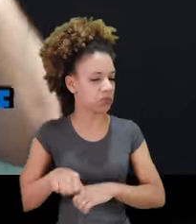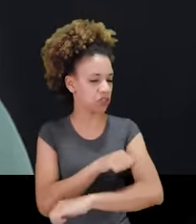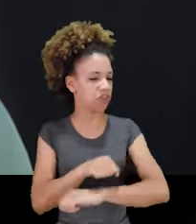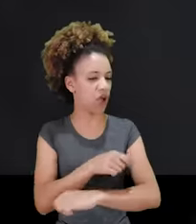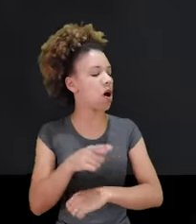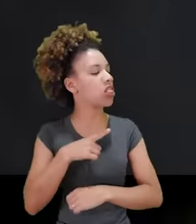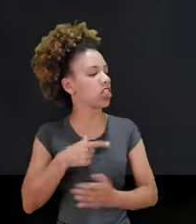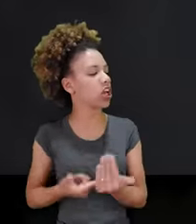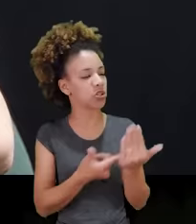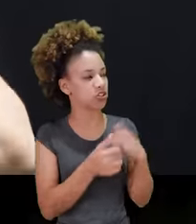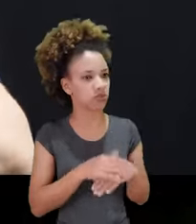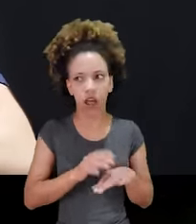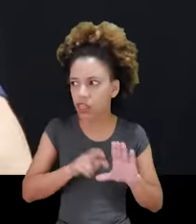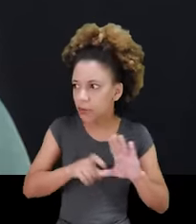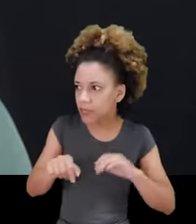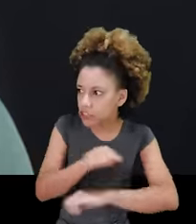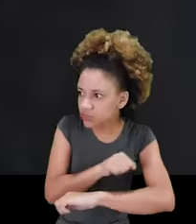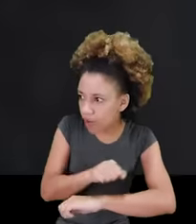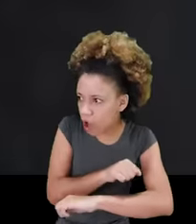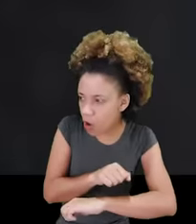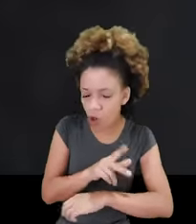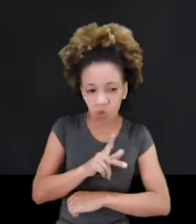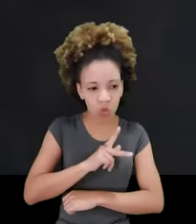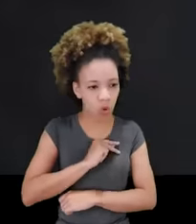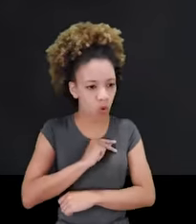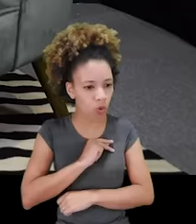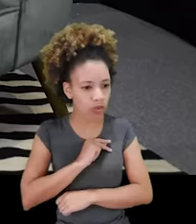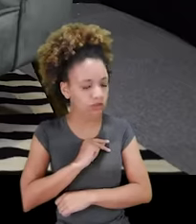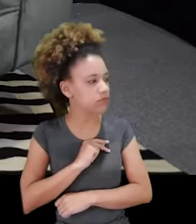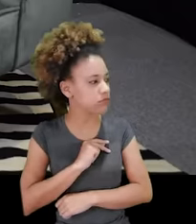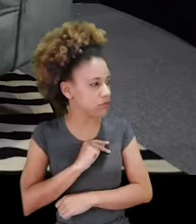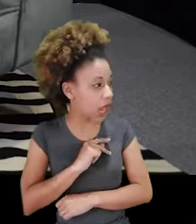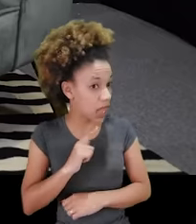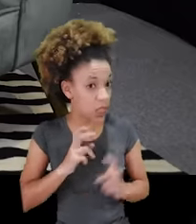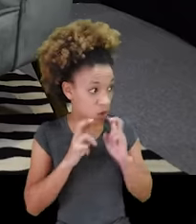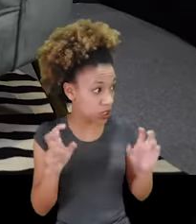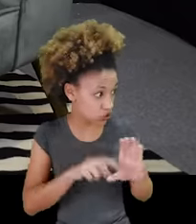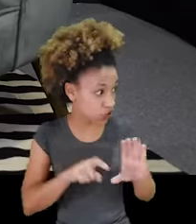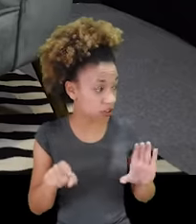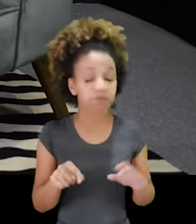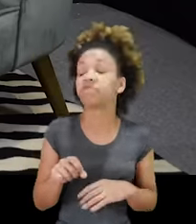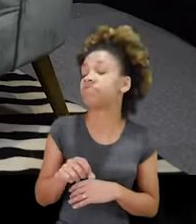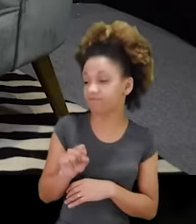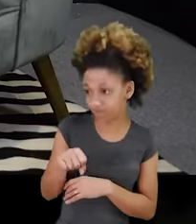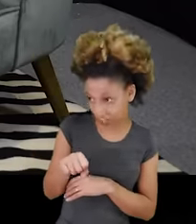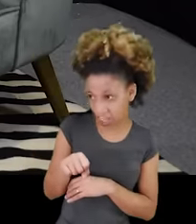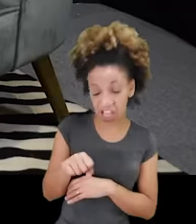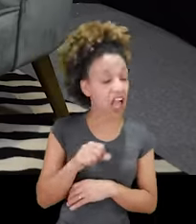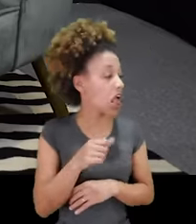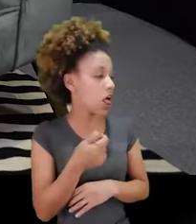não tem... Não se independente do ferro. Independente do ferro. Então, o dia gritou, fez o seu grito de piranga, não é? Ela deu um grito de piranga. Ela não precisa do ferro. Ela